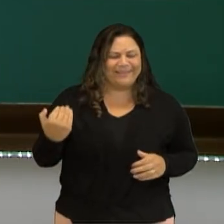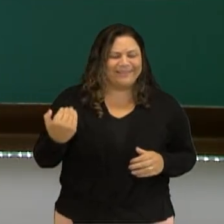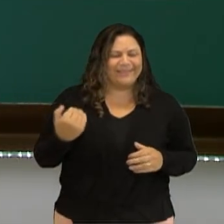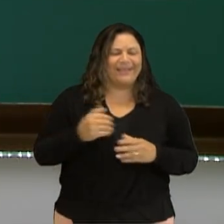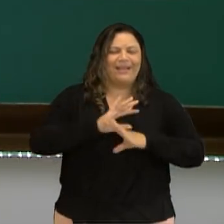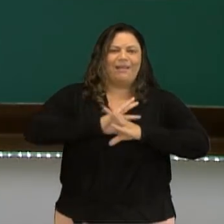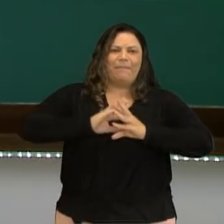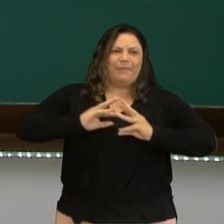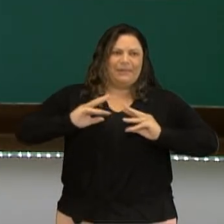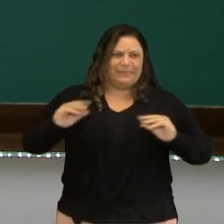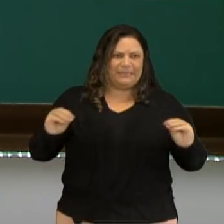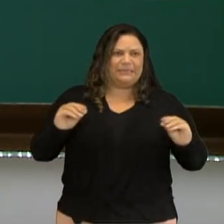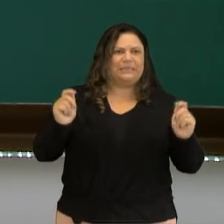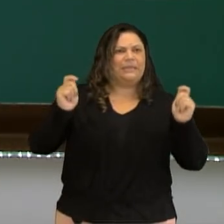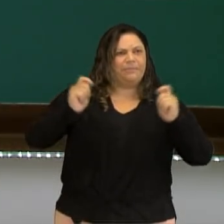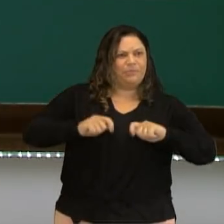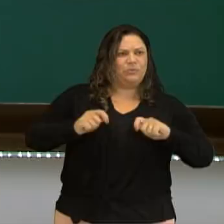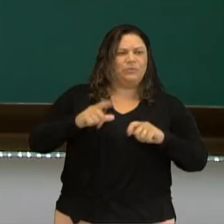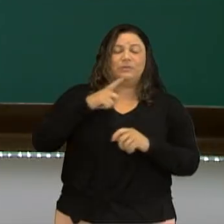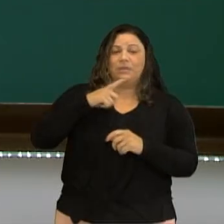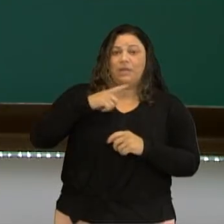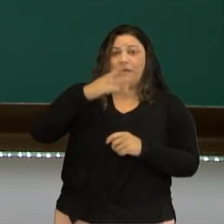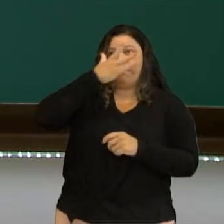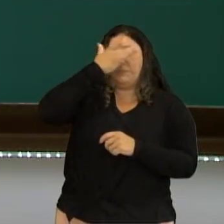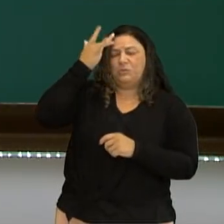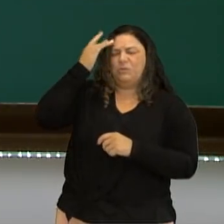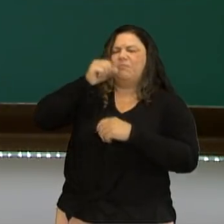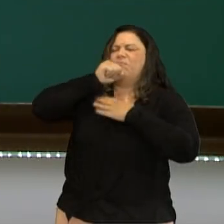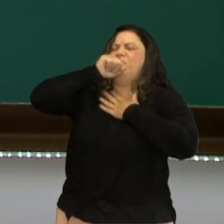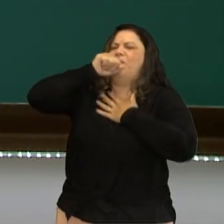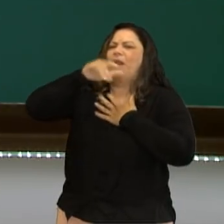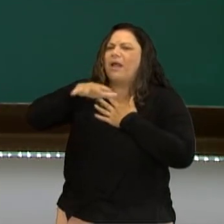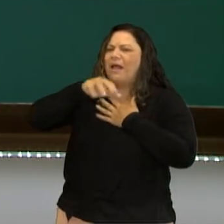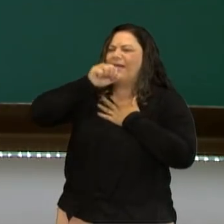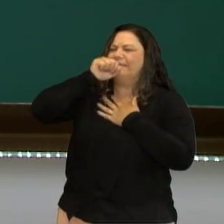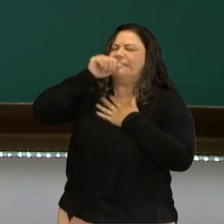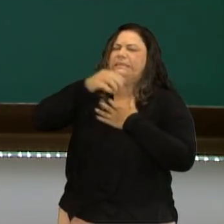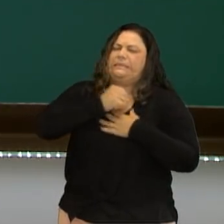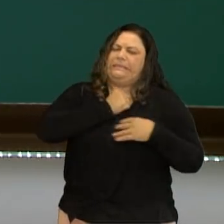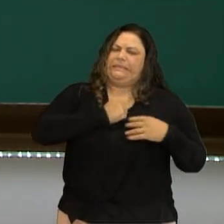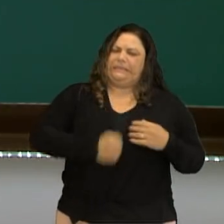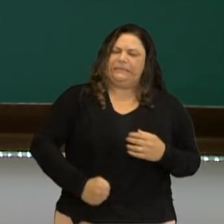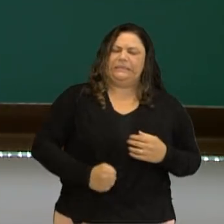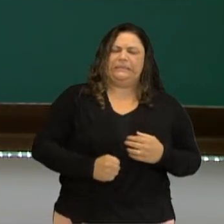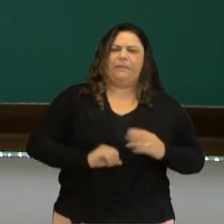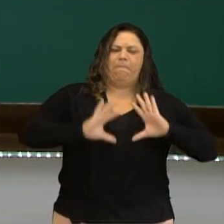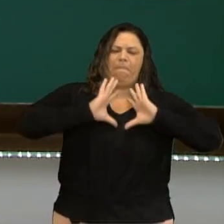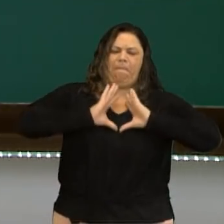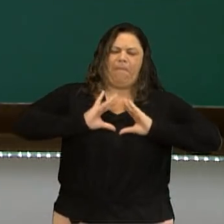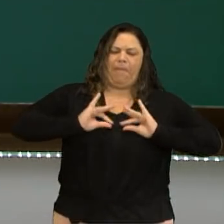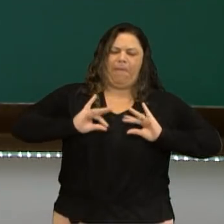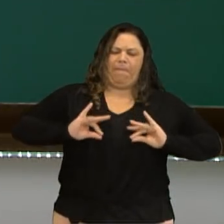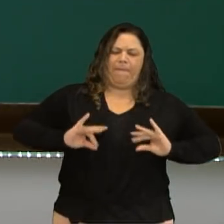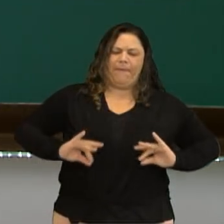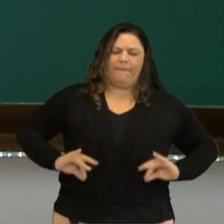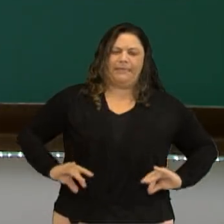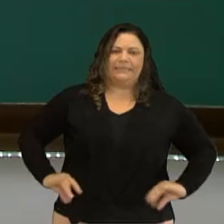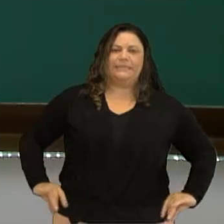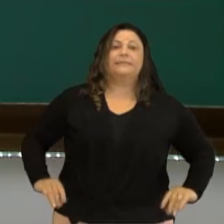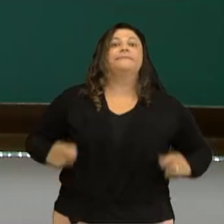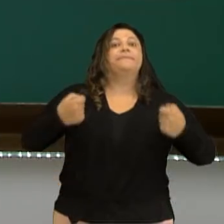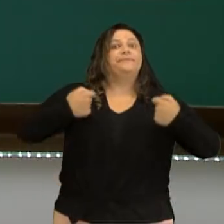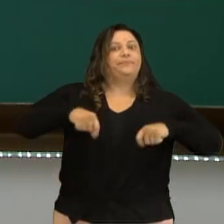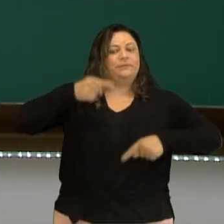desidratação, porque se a pessoa tem muito vômito e muita diarreia, ela perde líquido e precisa repor esses